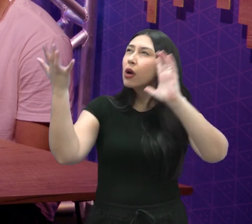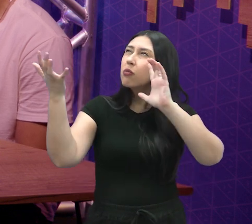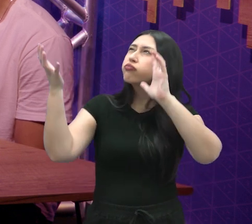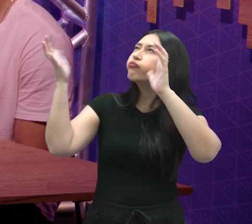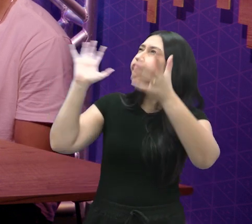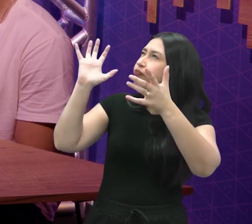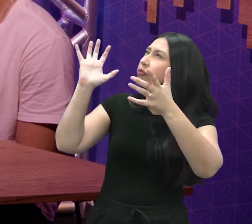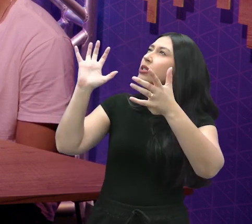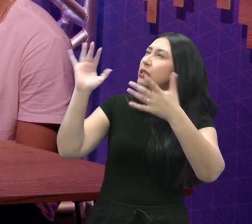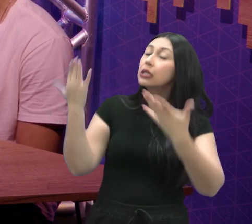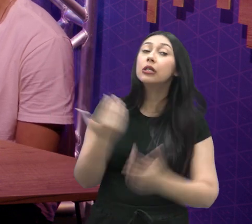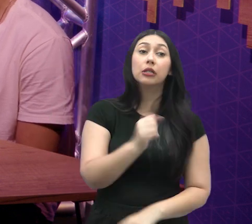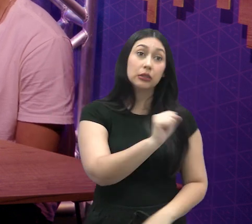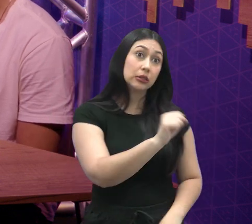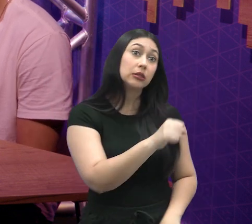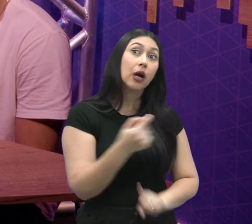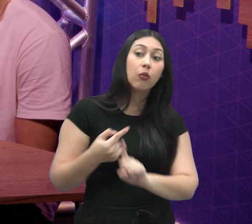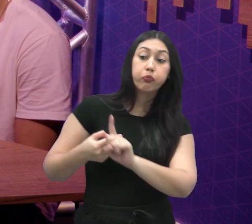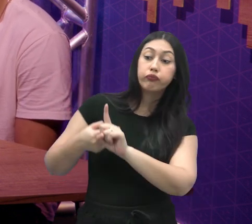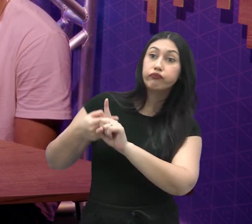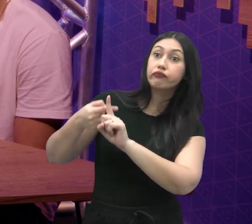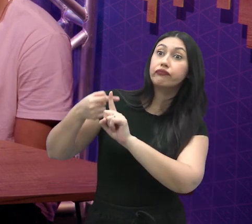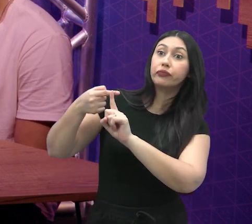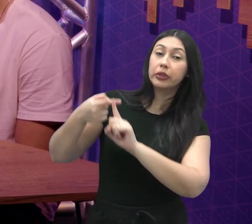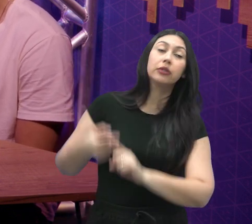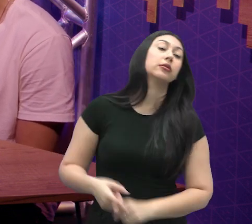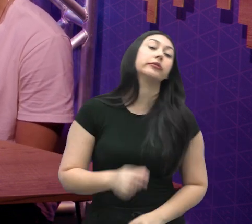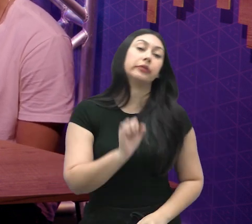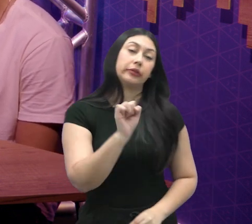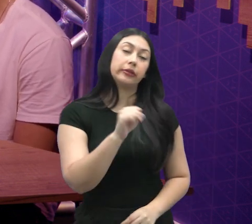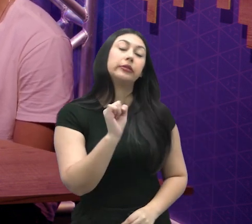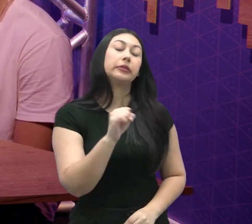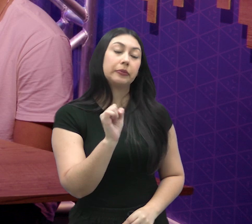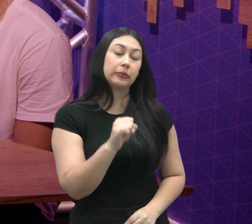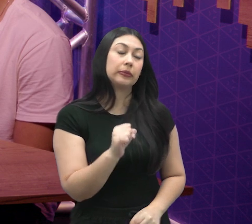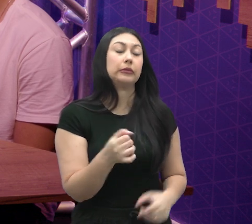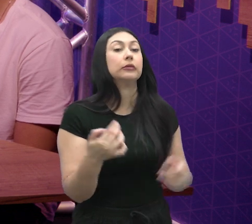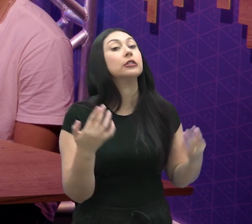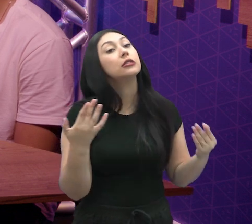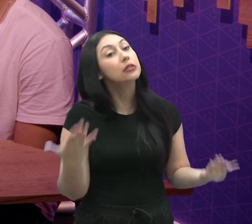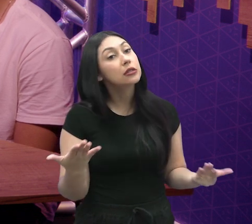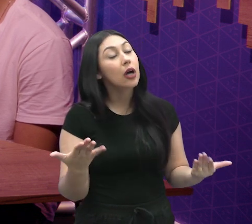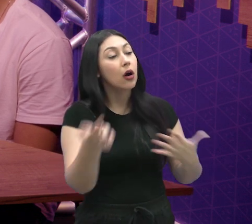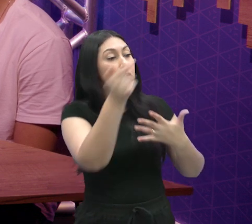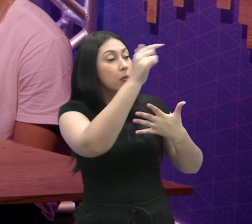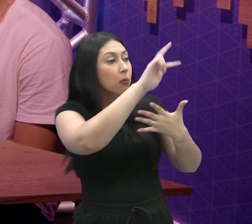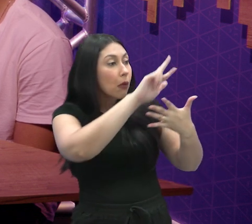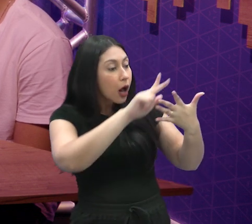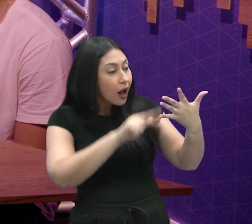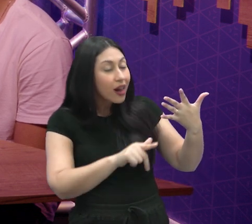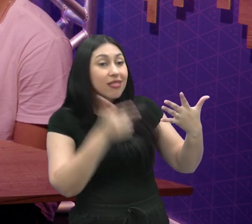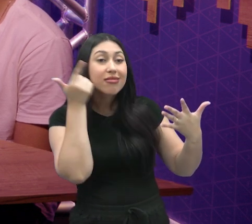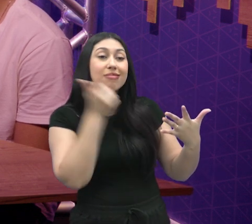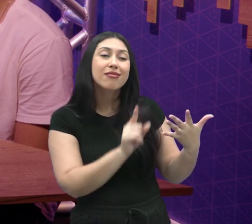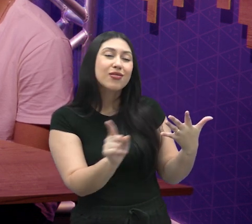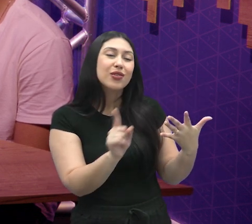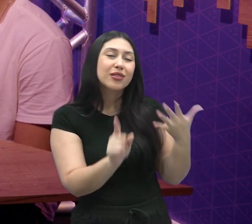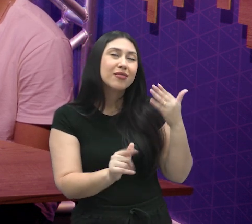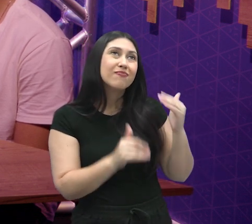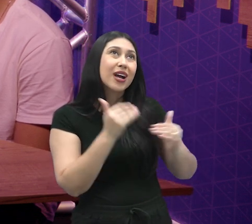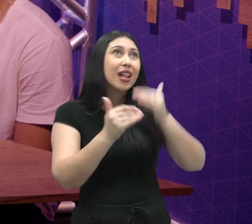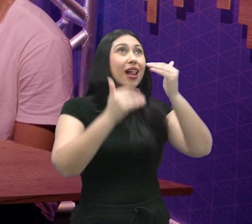mudanças climáticas As mudanças climáticas, exatamente. Efeito estufa, tudo mais. Exatamente. Então, essas outras espécies não vão